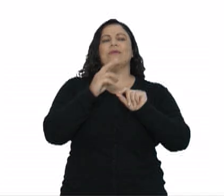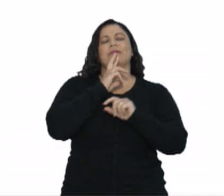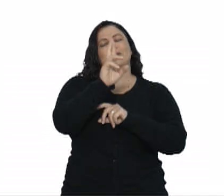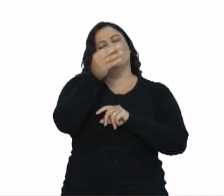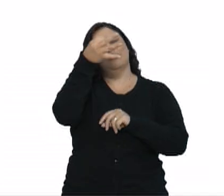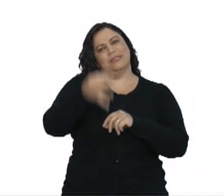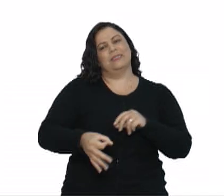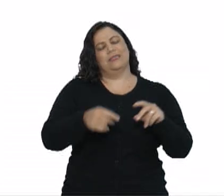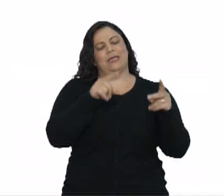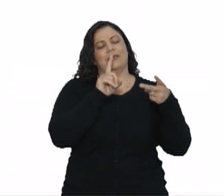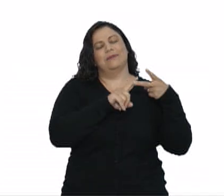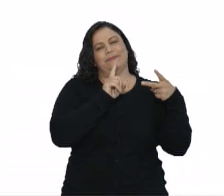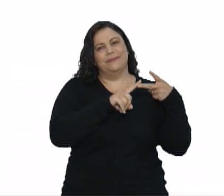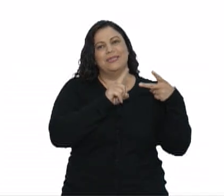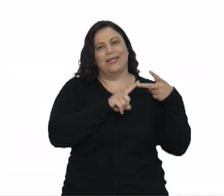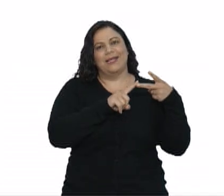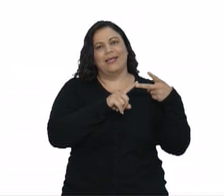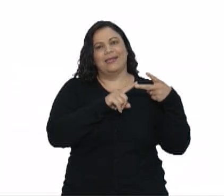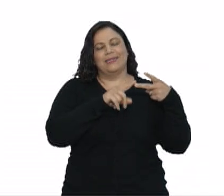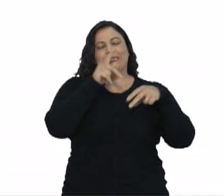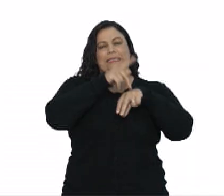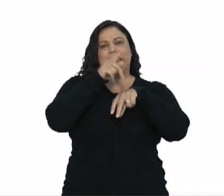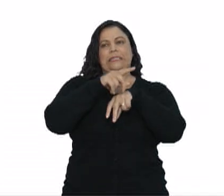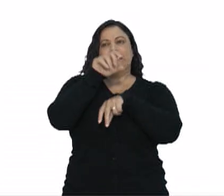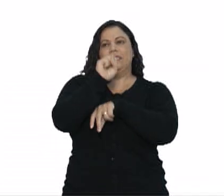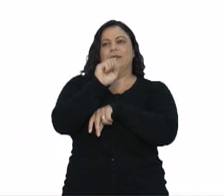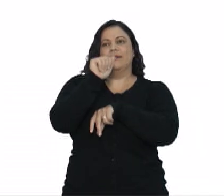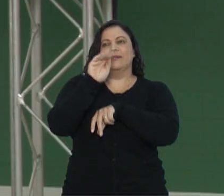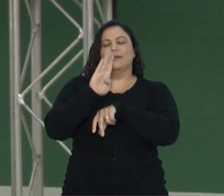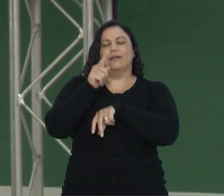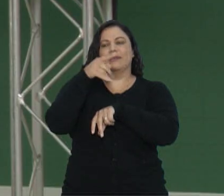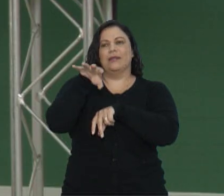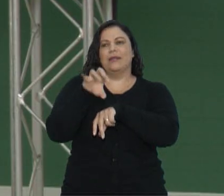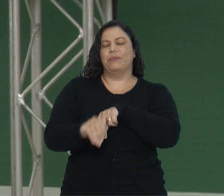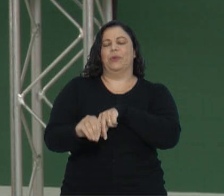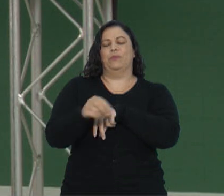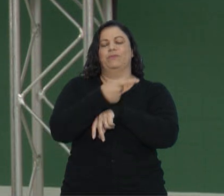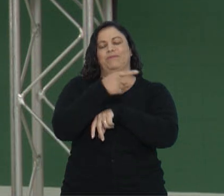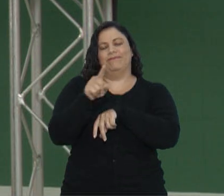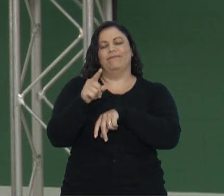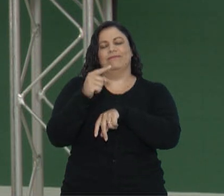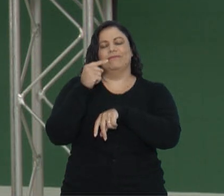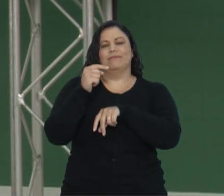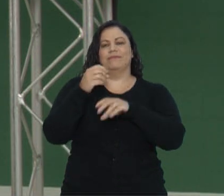Nas regiões pobres, e não dava para colocar tanta característica